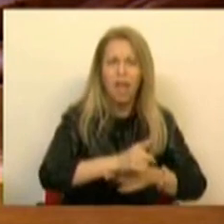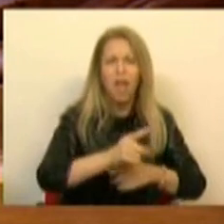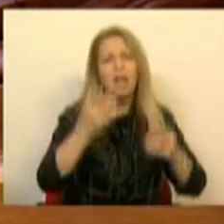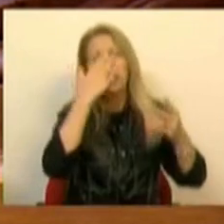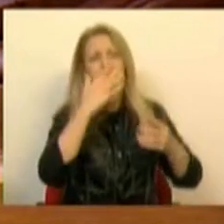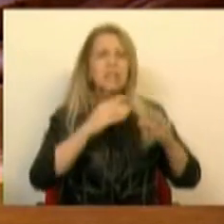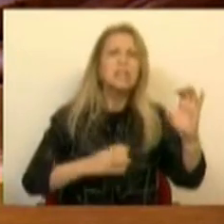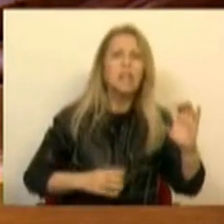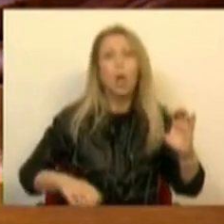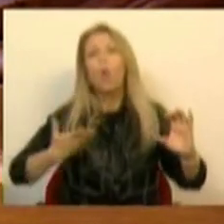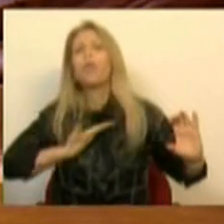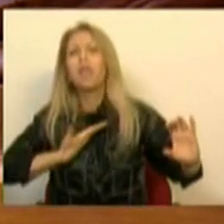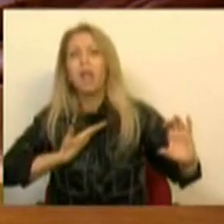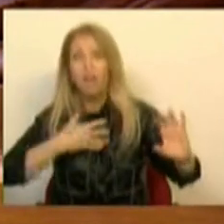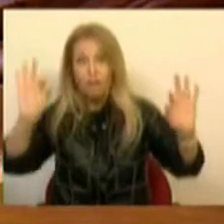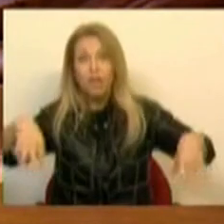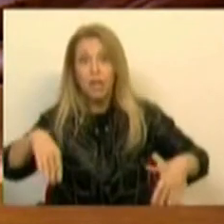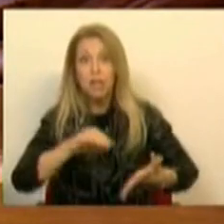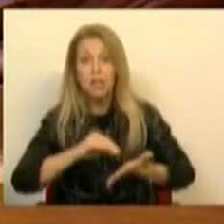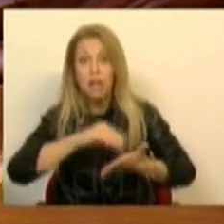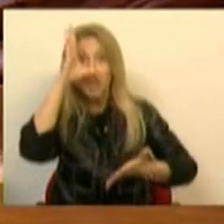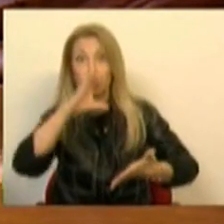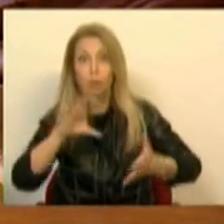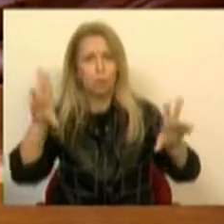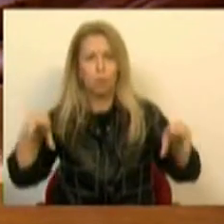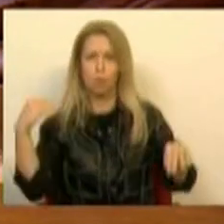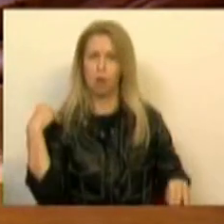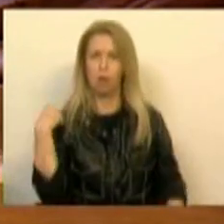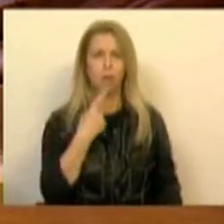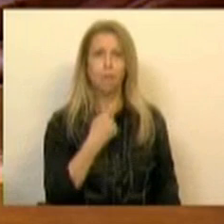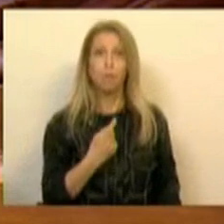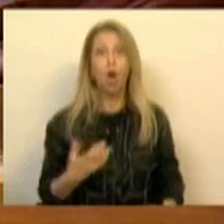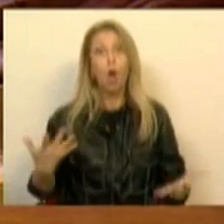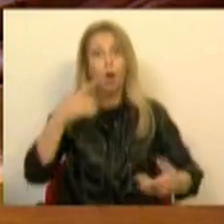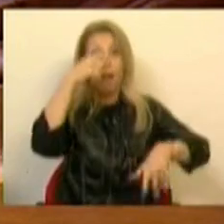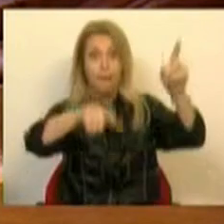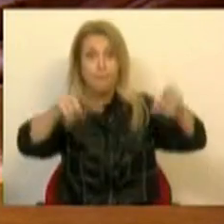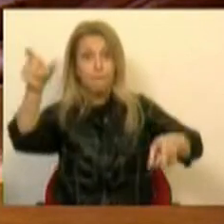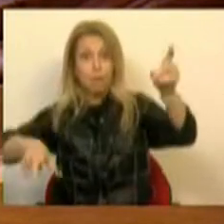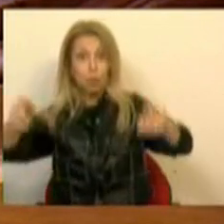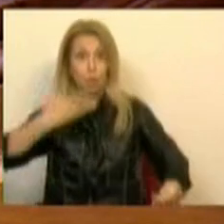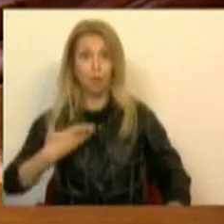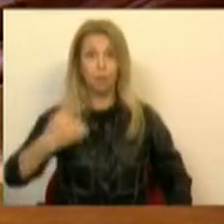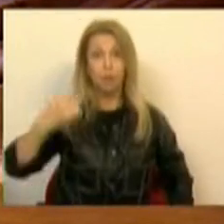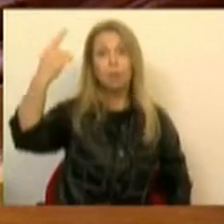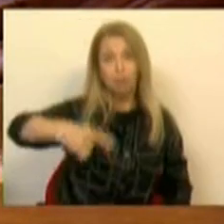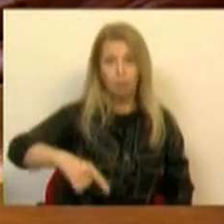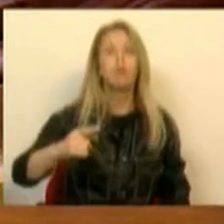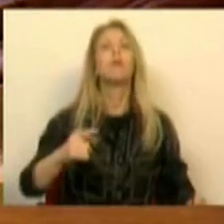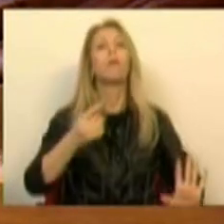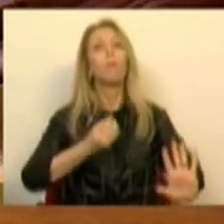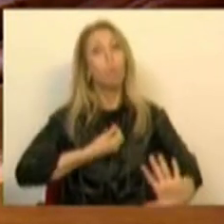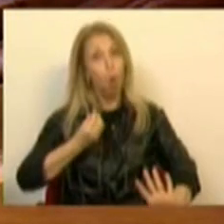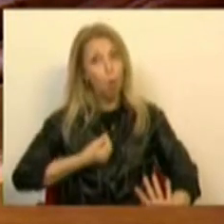secretário de Estado. Agora, aquilo que os cidadãos me falam, aquilo que os cidadãos se preocupam, é saber, por